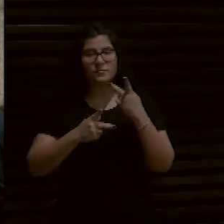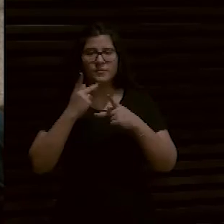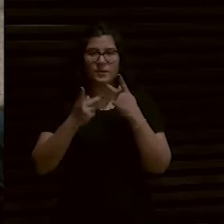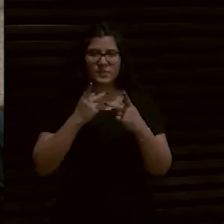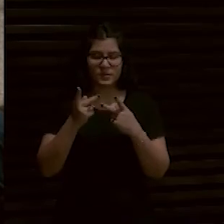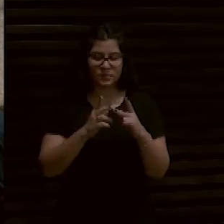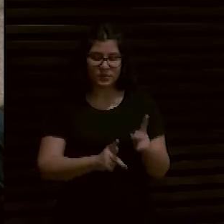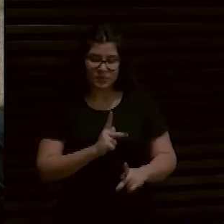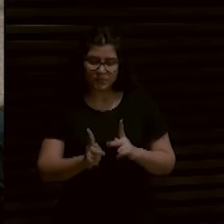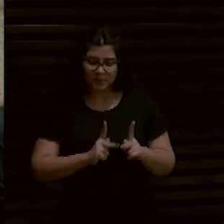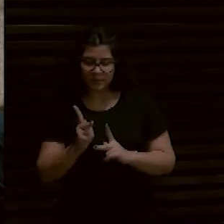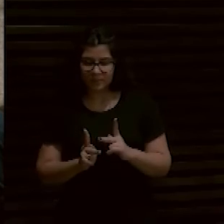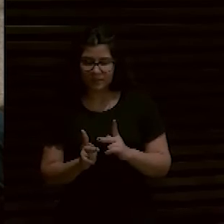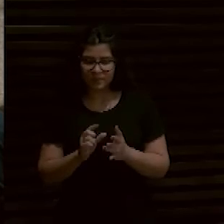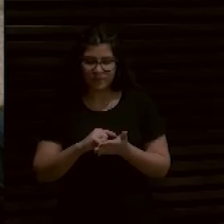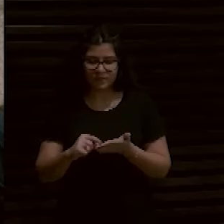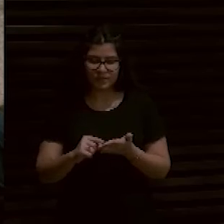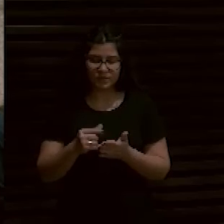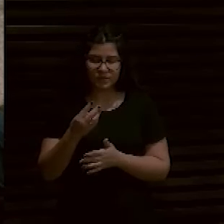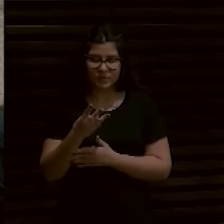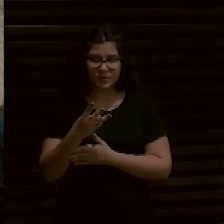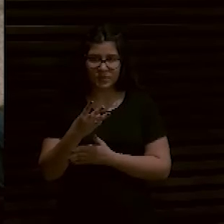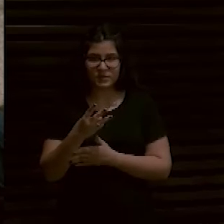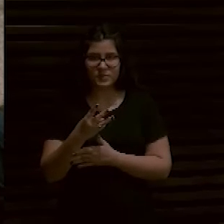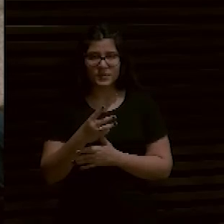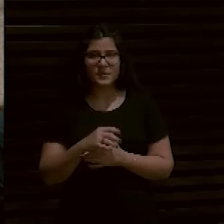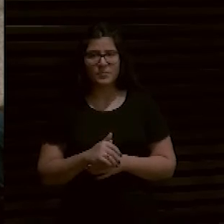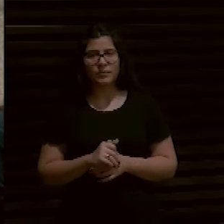povo, e Jeremias 12, verso 3.